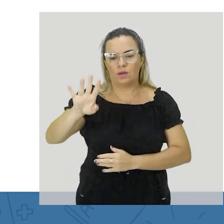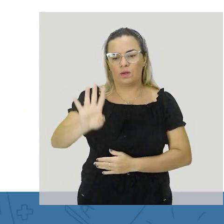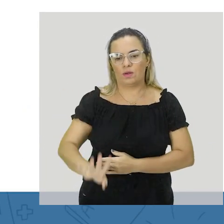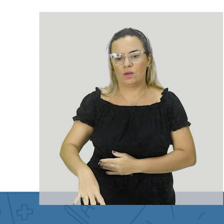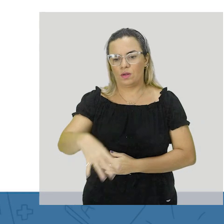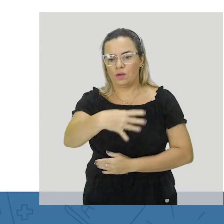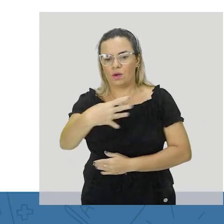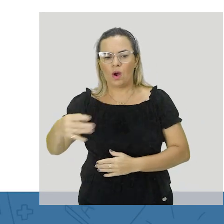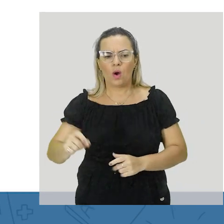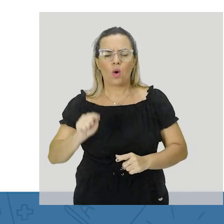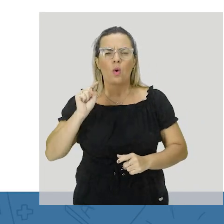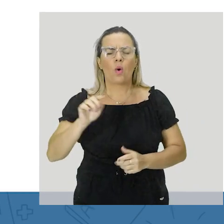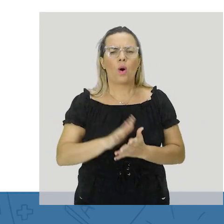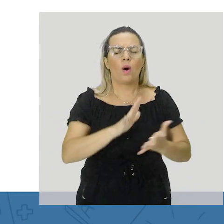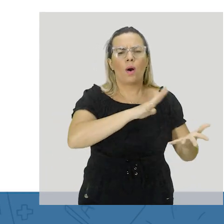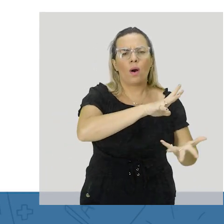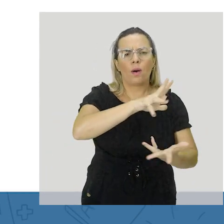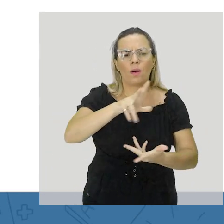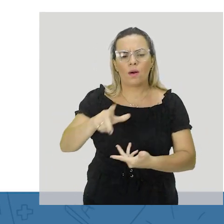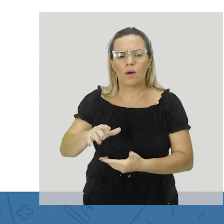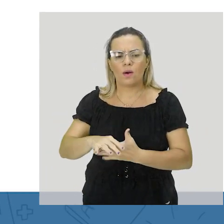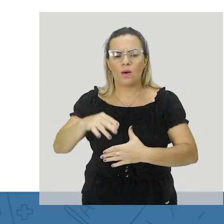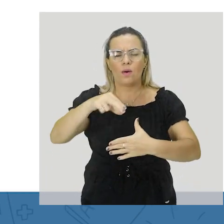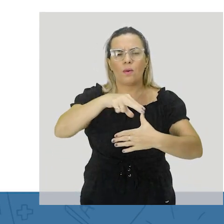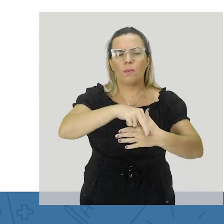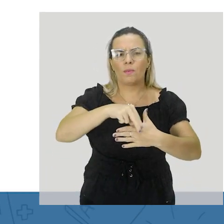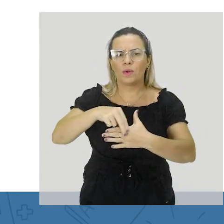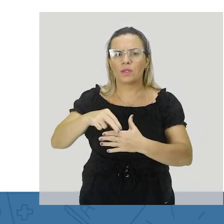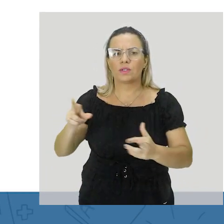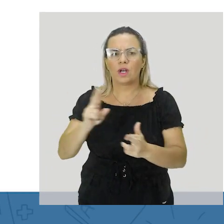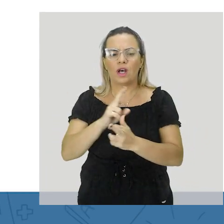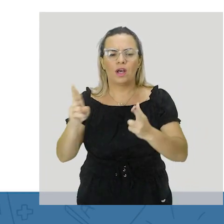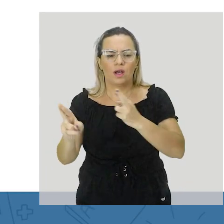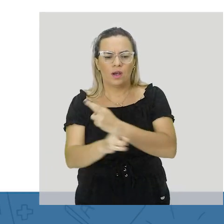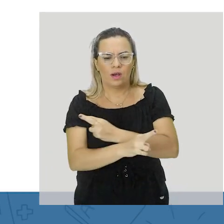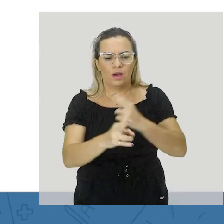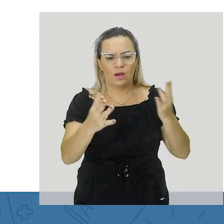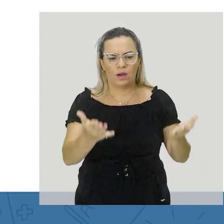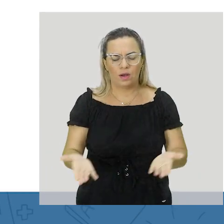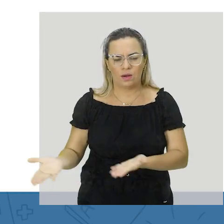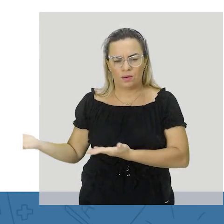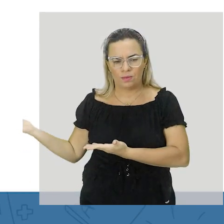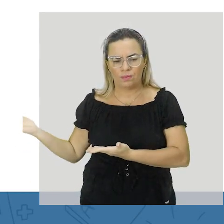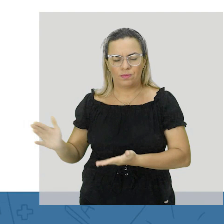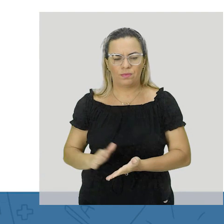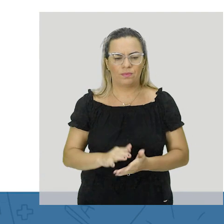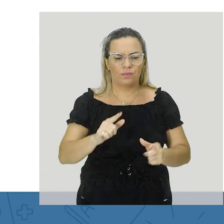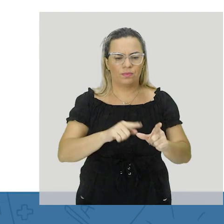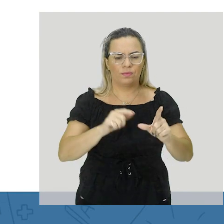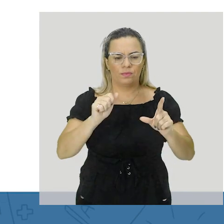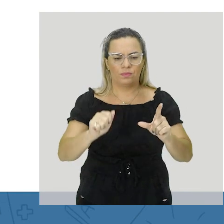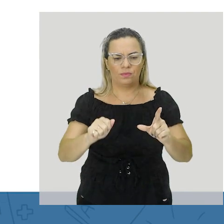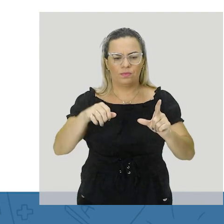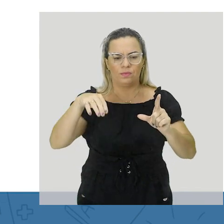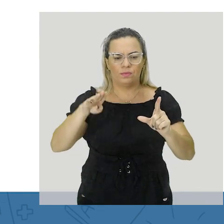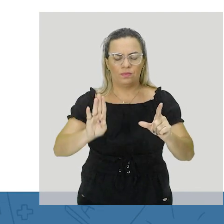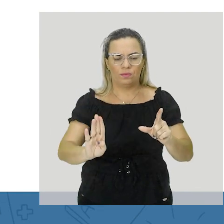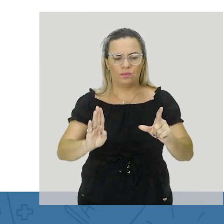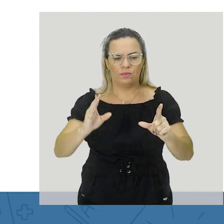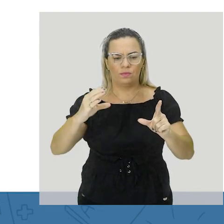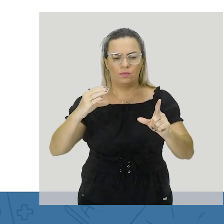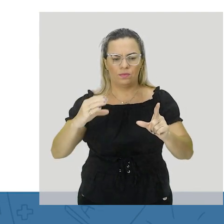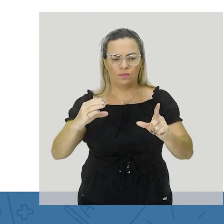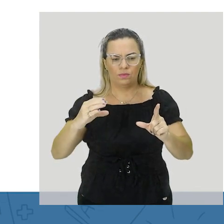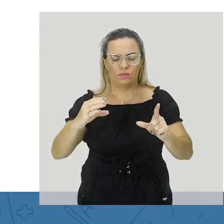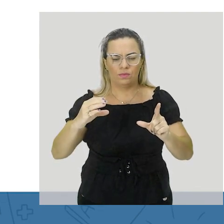qual planeta o cordel faz referência? Letra A, Mercúrio. Letra B, Júpiter. Letra C, Urano.